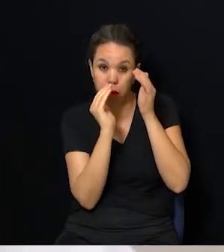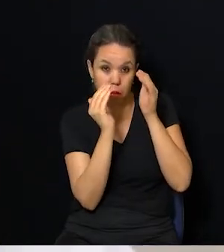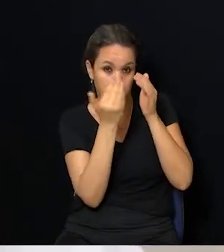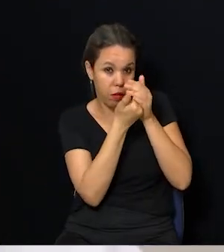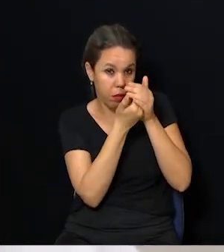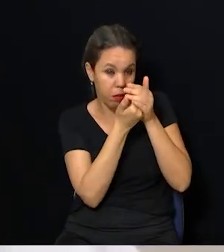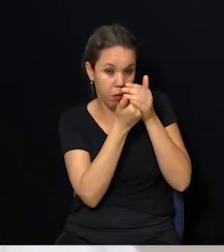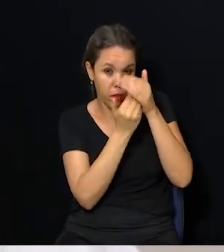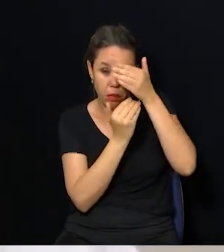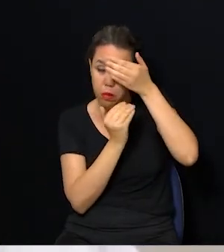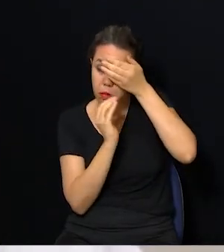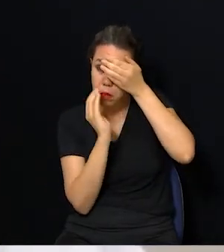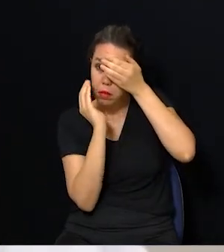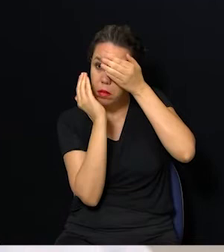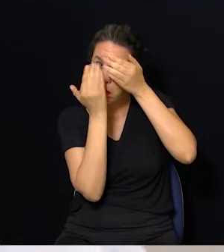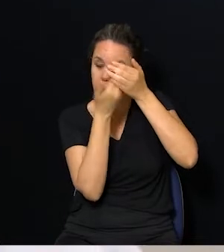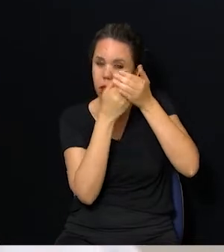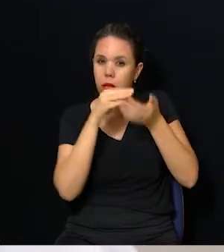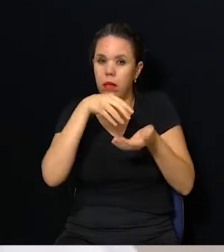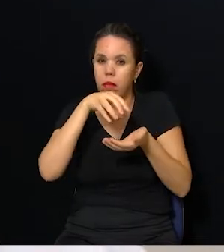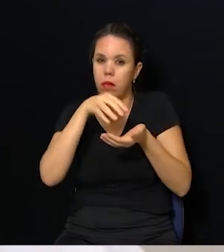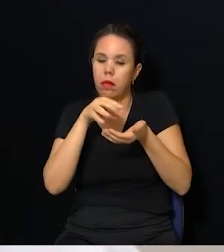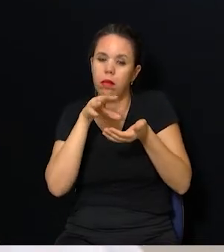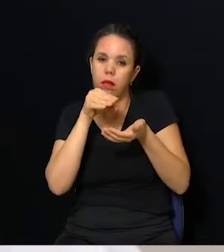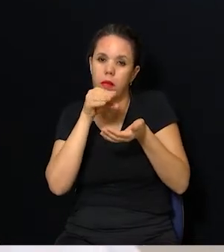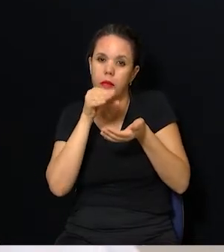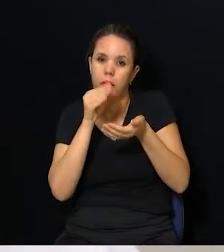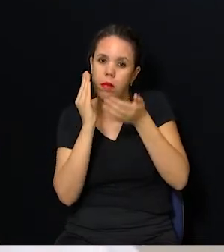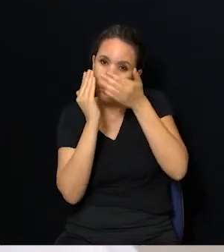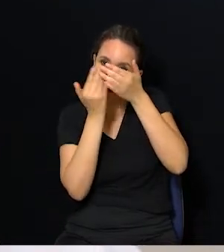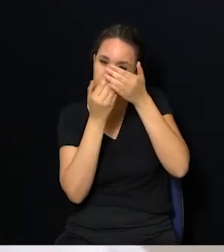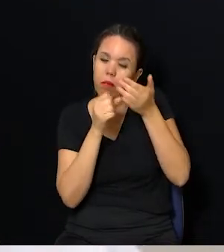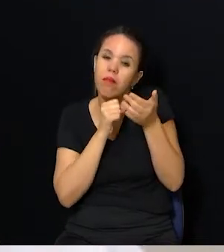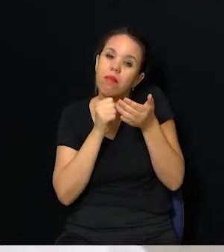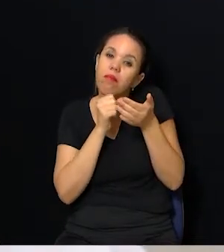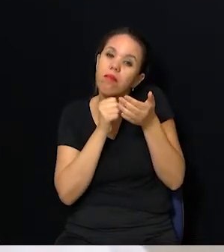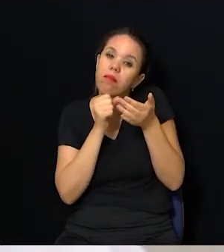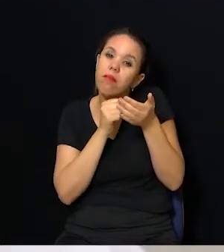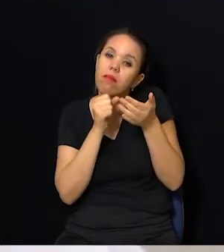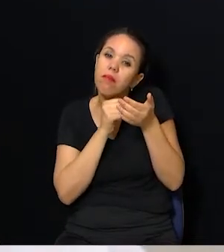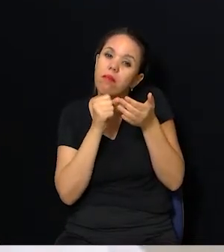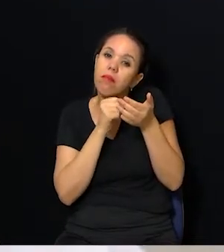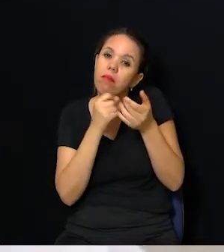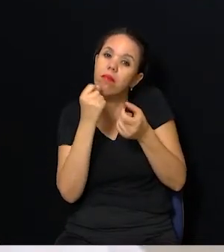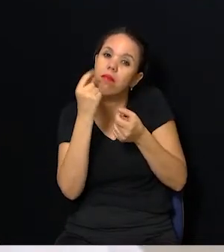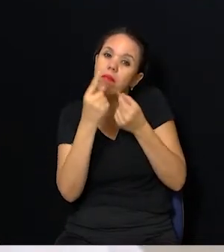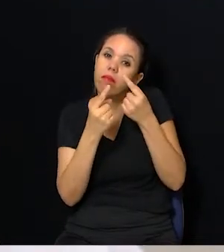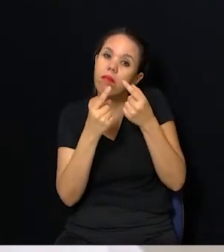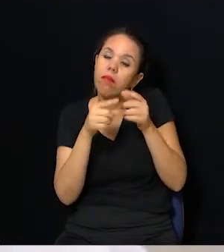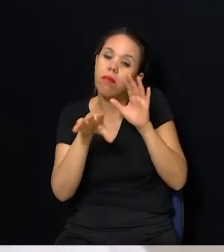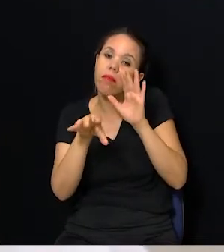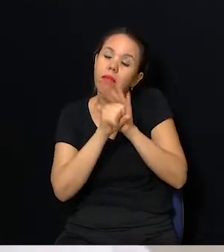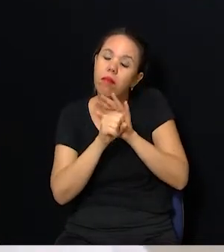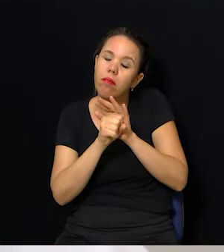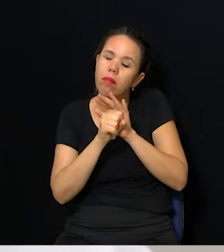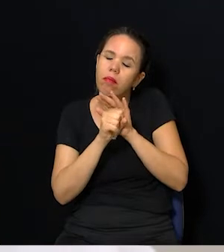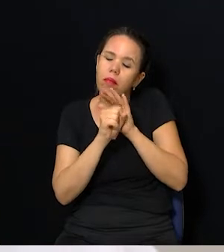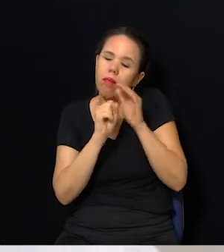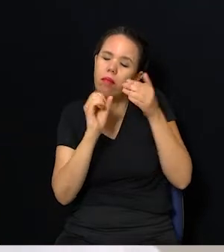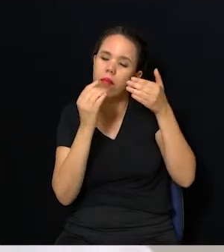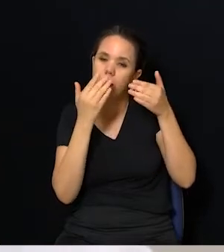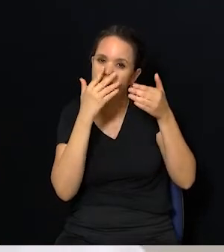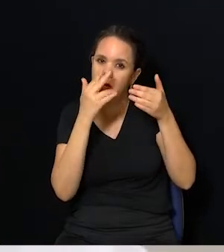que é uma gelatininha, tá? Que quando a gente vai envelhecendo, eventualmente a gente desenvolve cataratas. O que